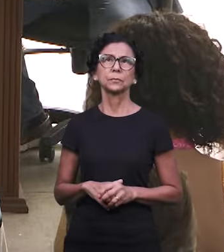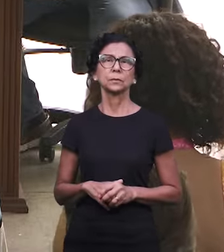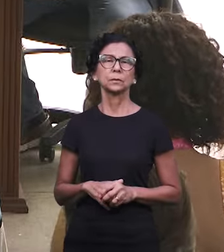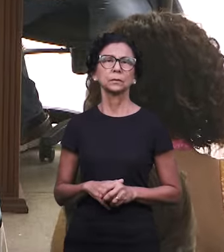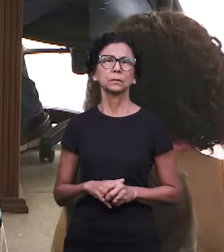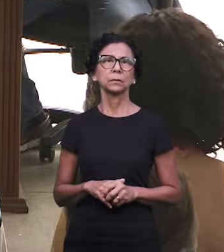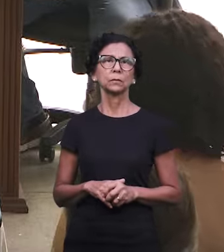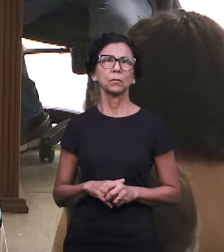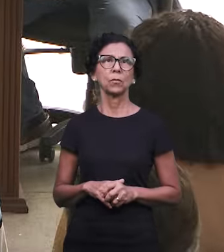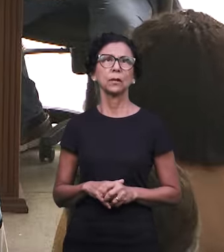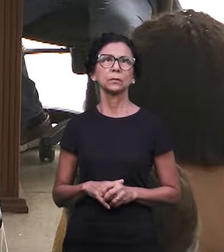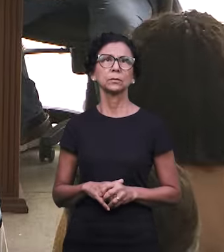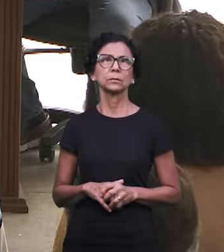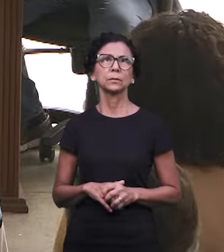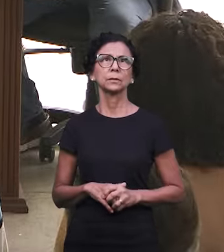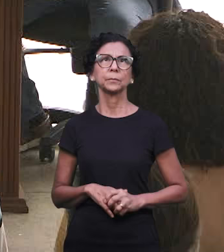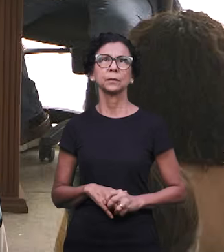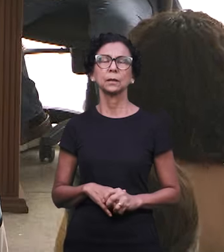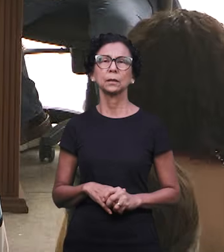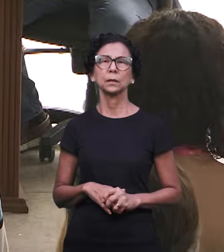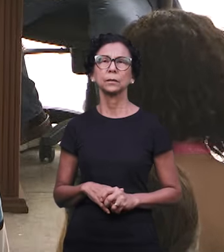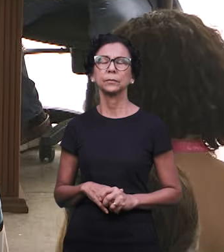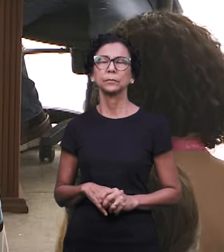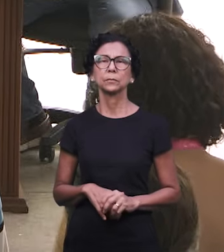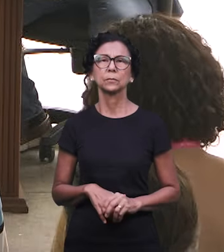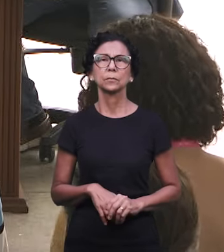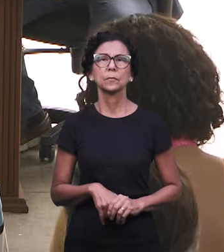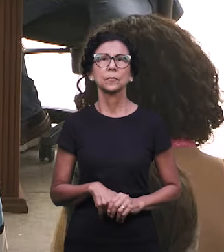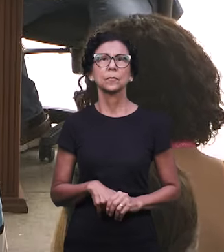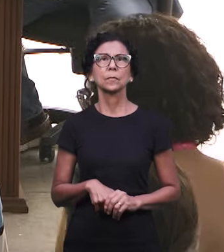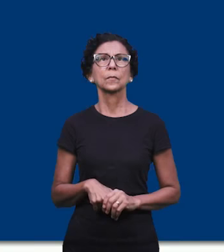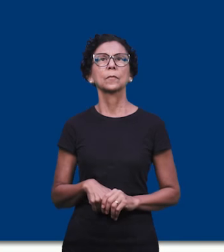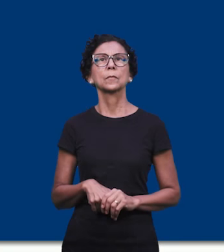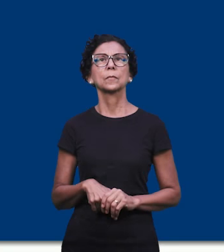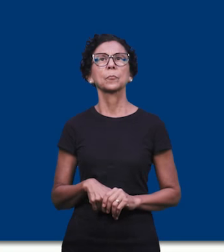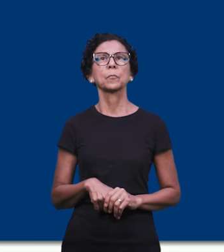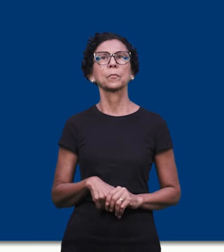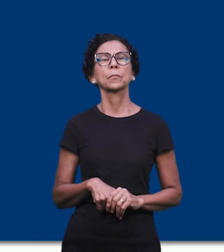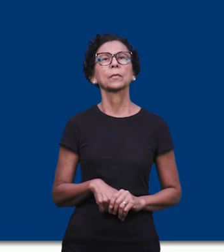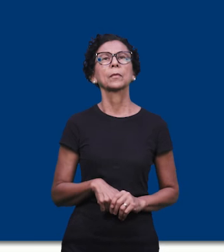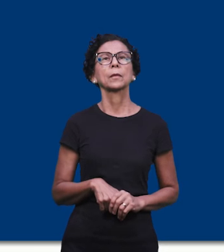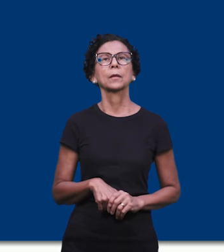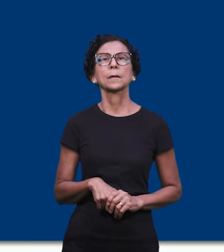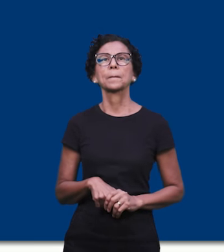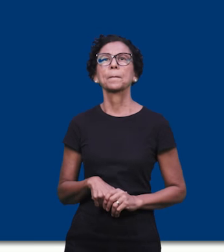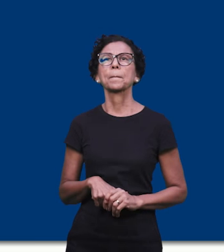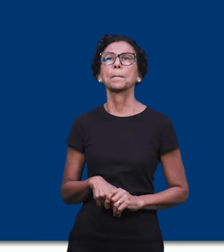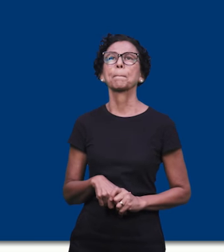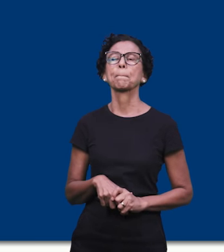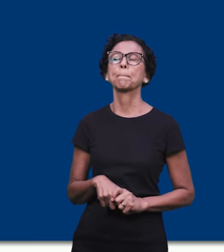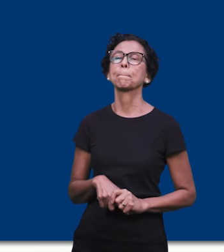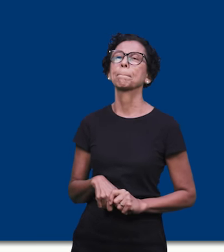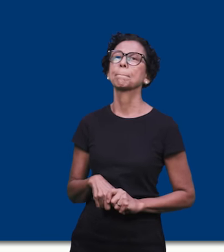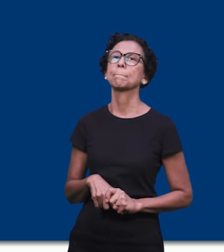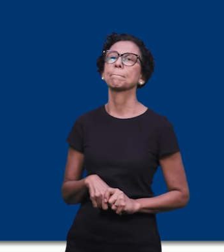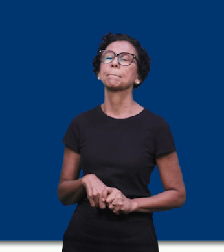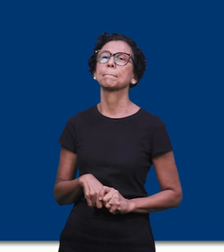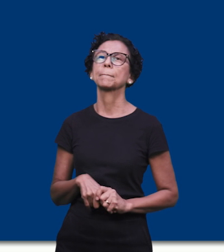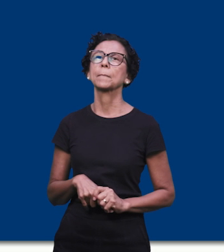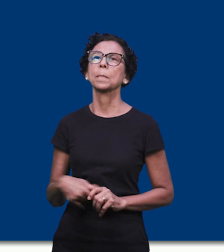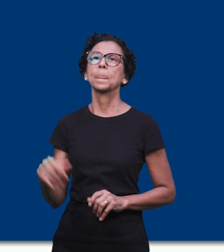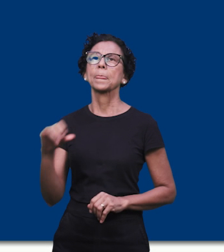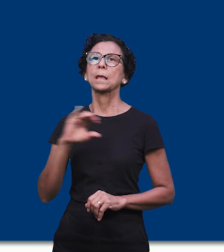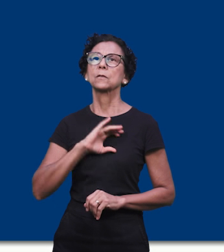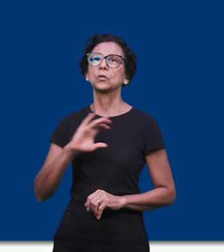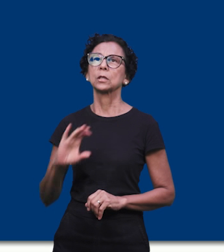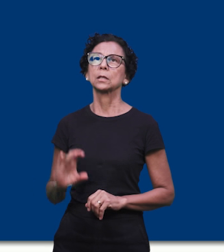5:4, aqueles que da graça caíram porque foram para a lei. Vamos todos juntos. Separados estáis